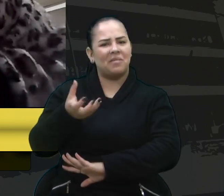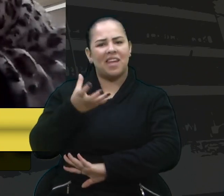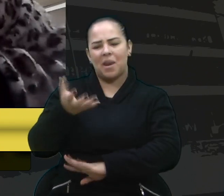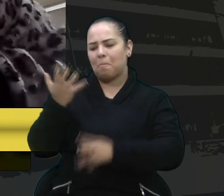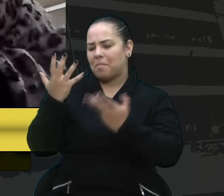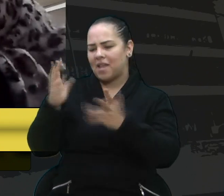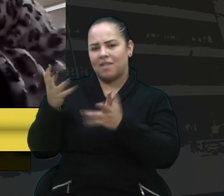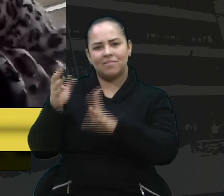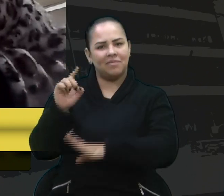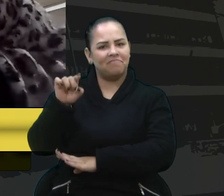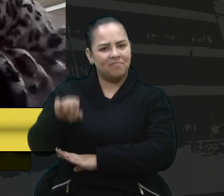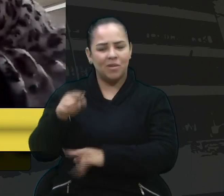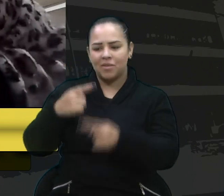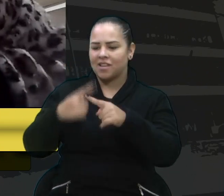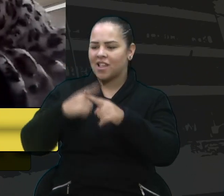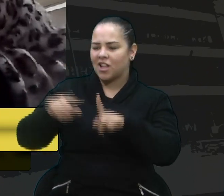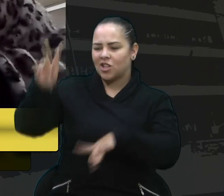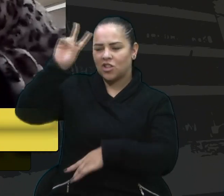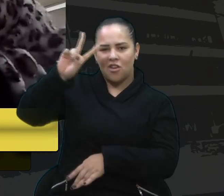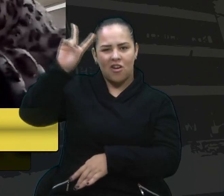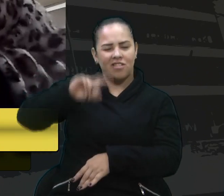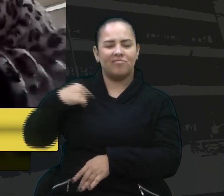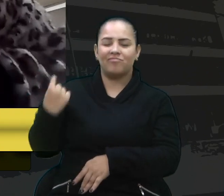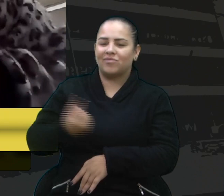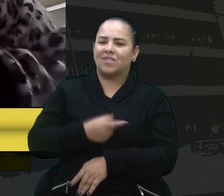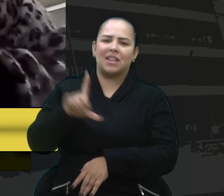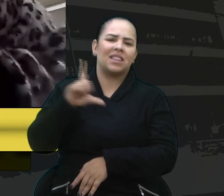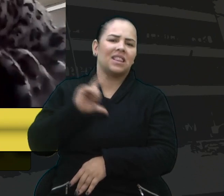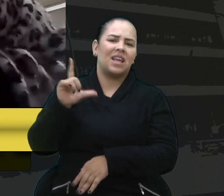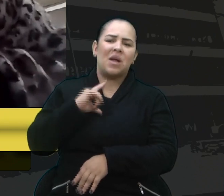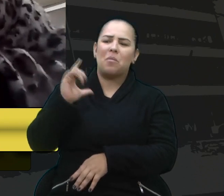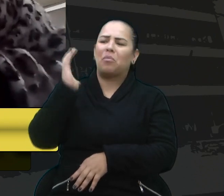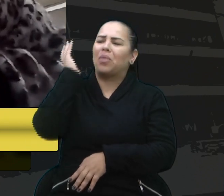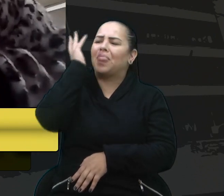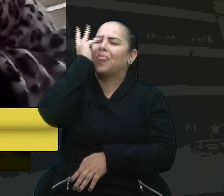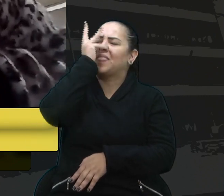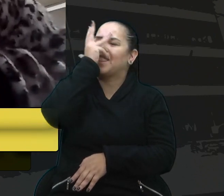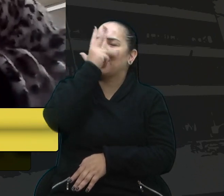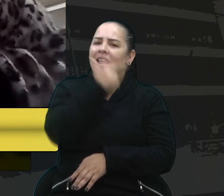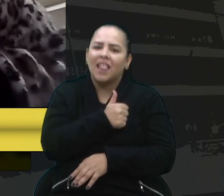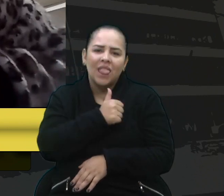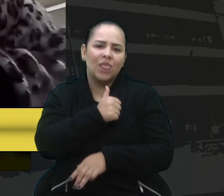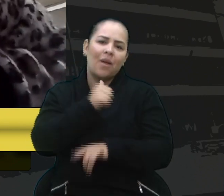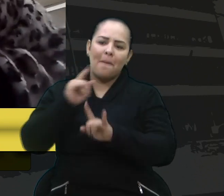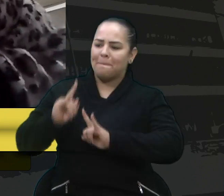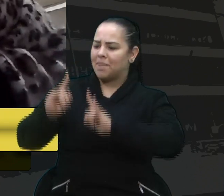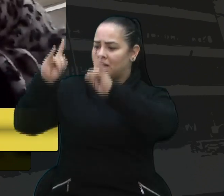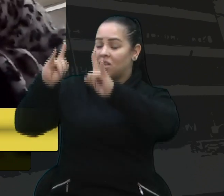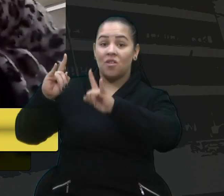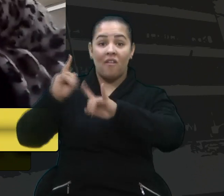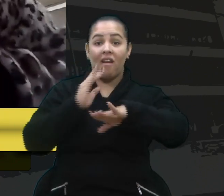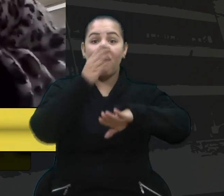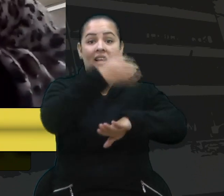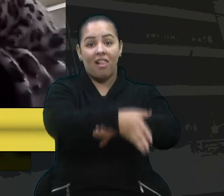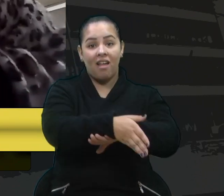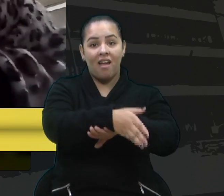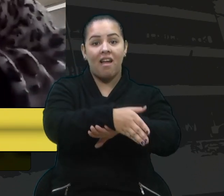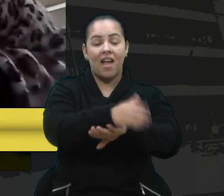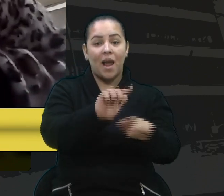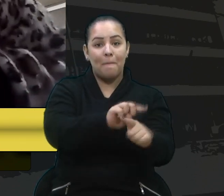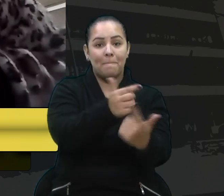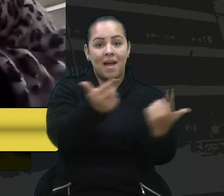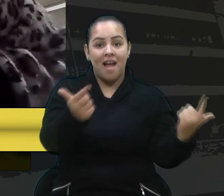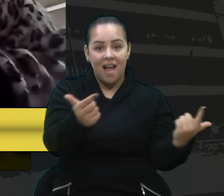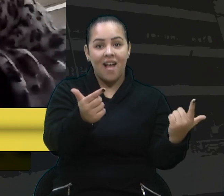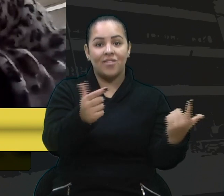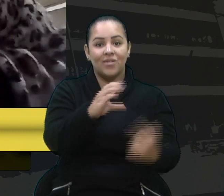porque essa é a nossa história, nós temos prédios lindos, Gramado, se você vai a Gramado, Canela, eles têm muitos